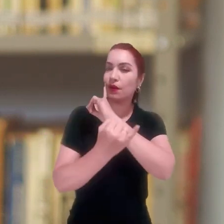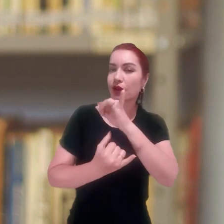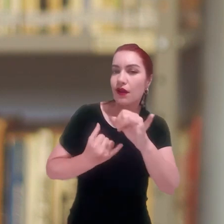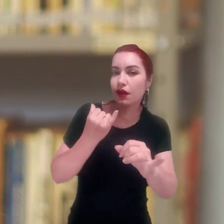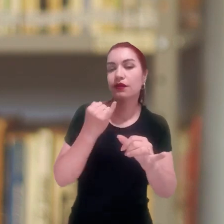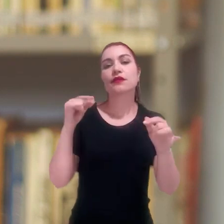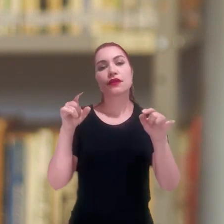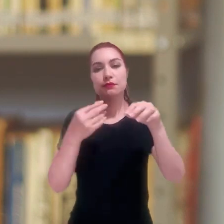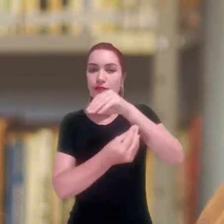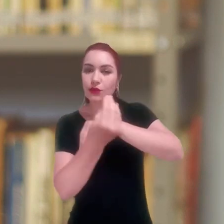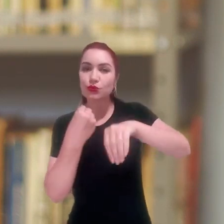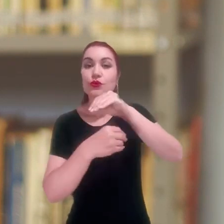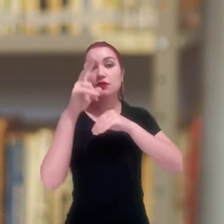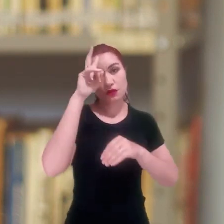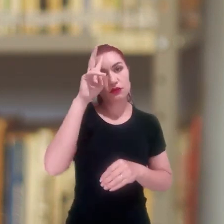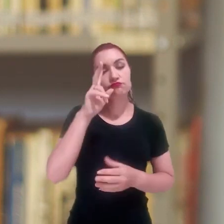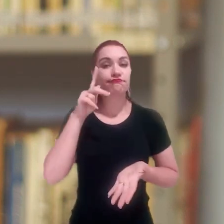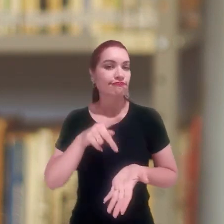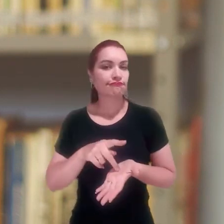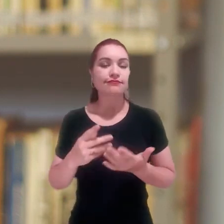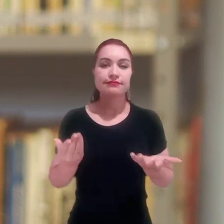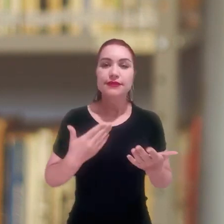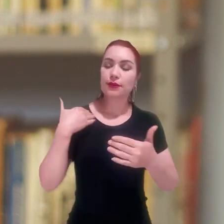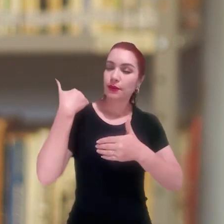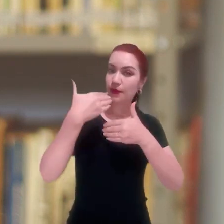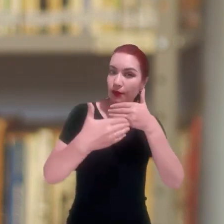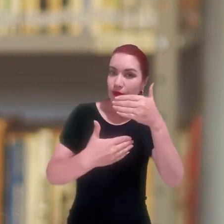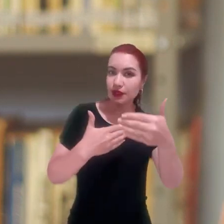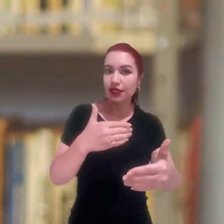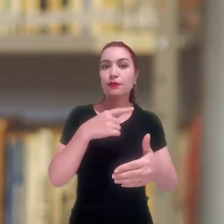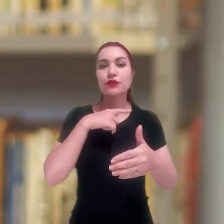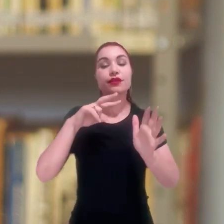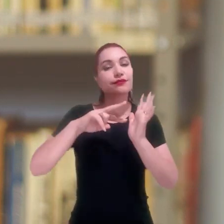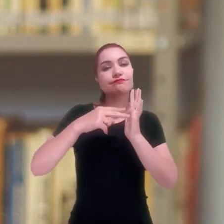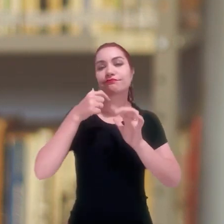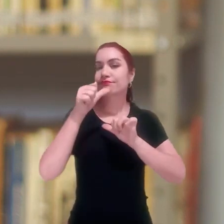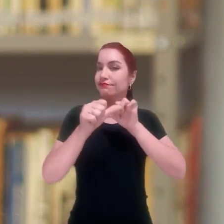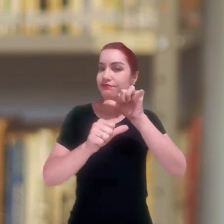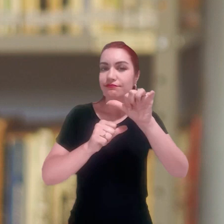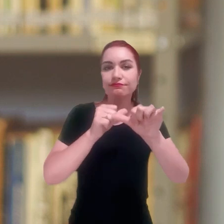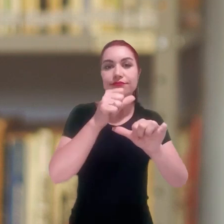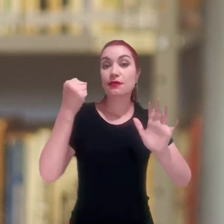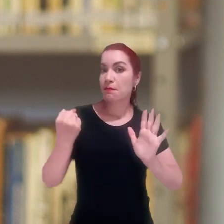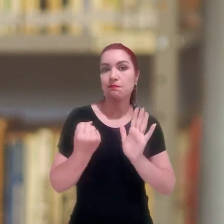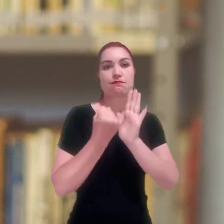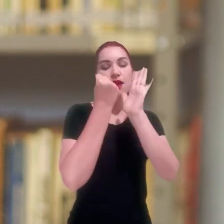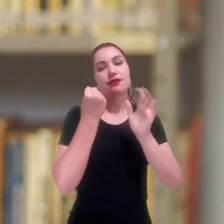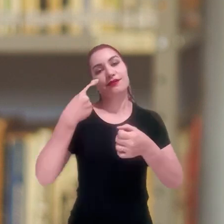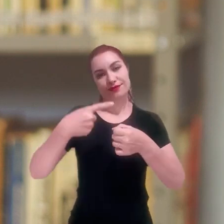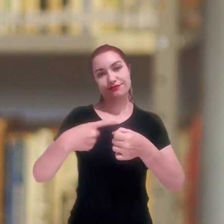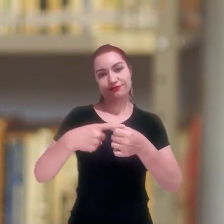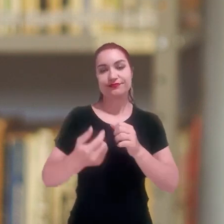vai ser carregada dessa história. E, além disso, ao longo do tempo, ela vai ser ressignificada, ela vai virar um simbolismo para a